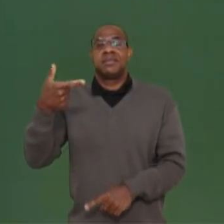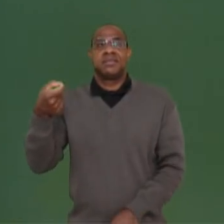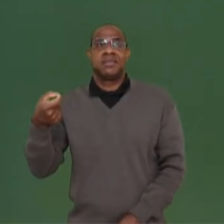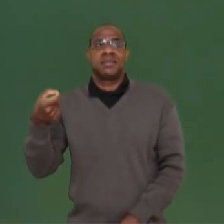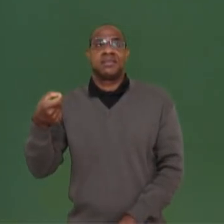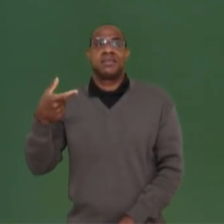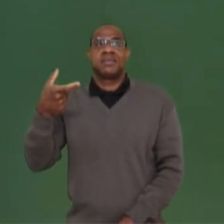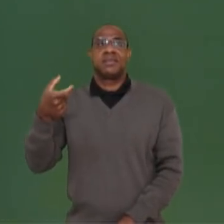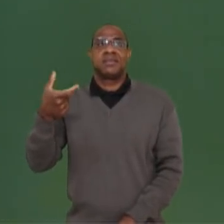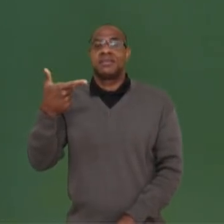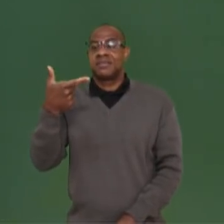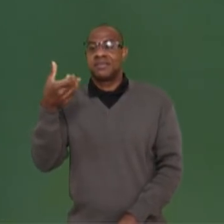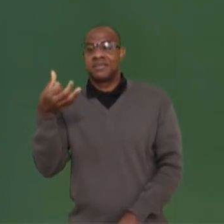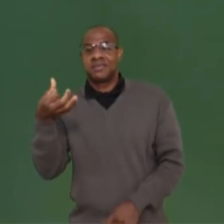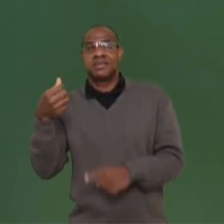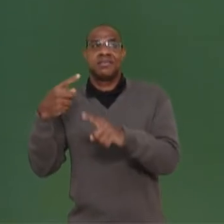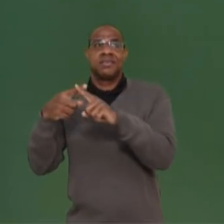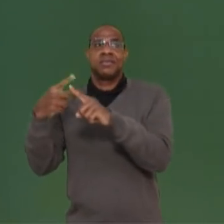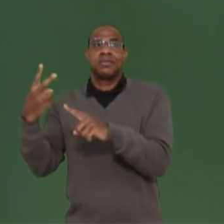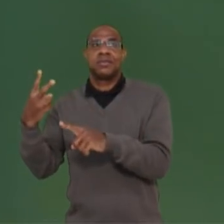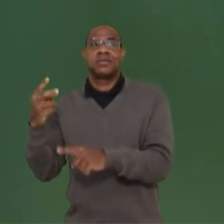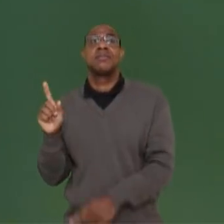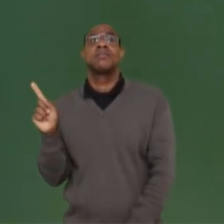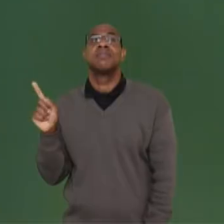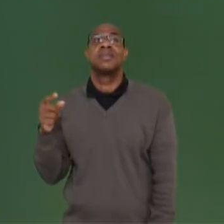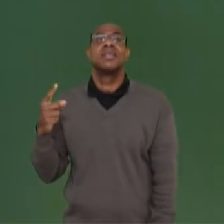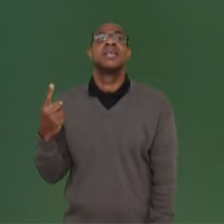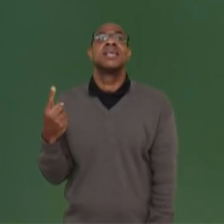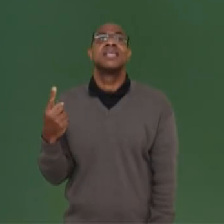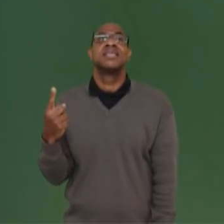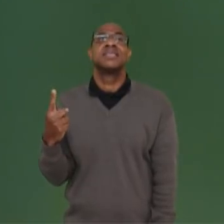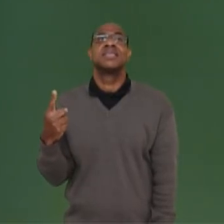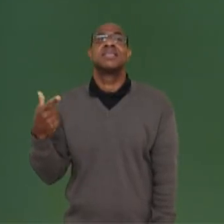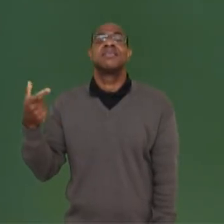é 120. Então, você tem 120 opções de fila.